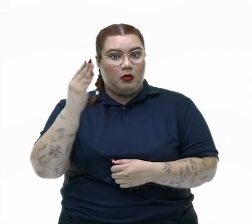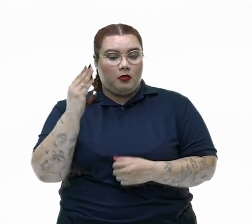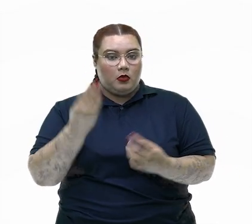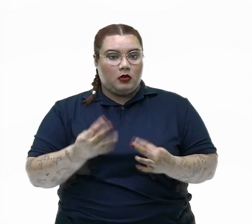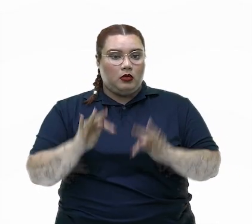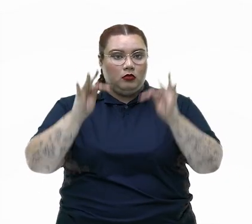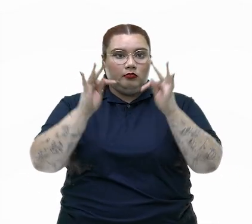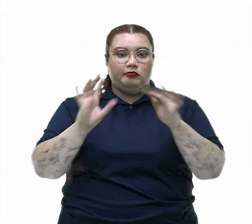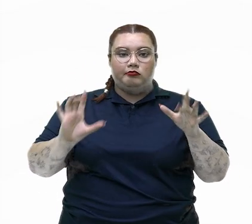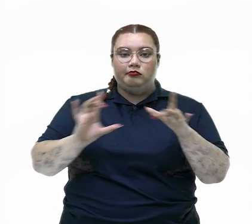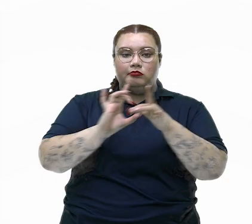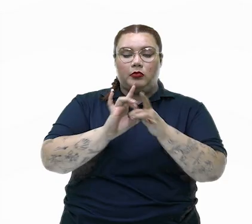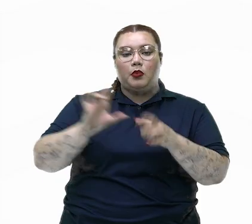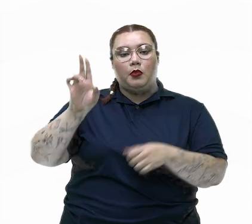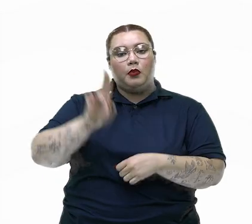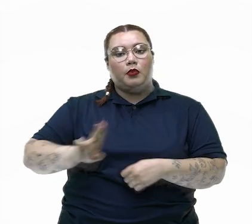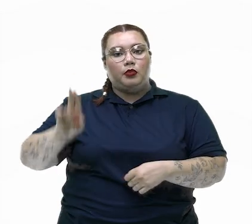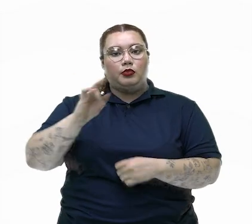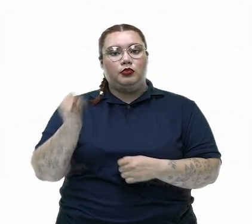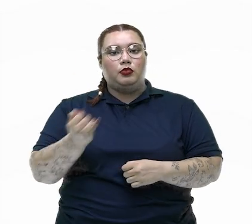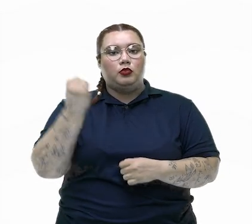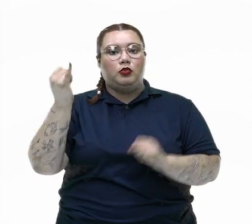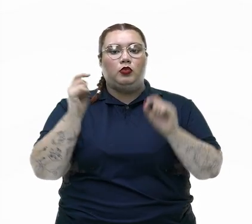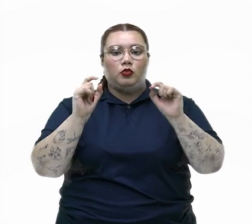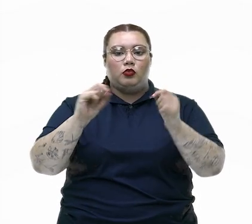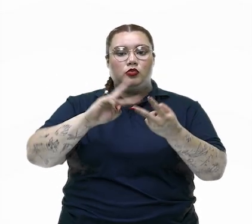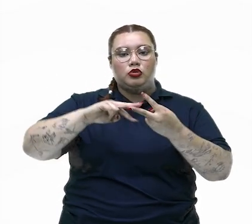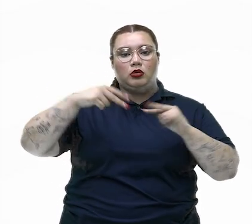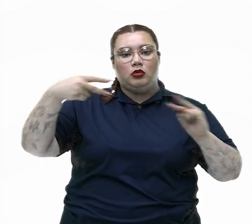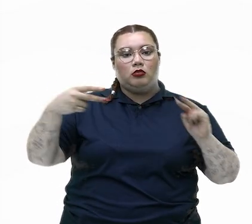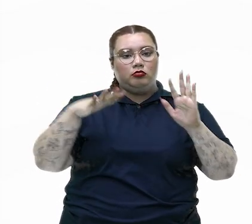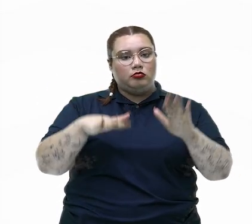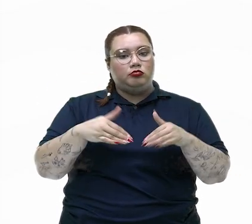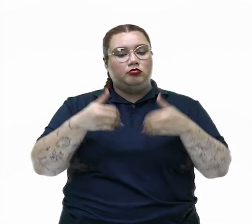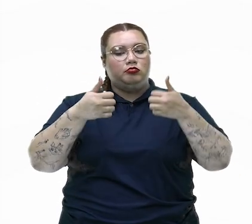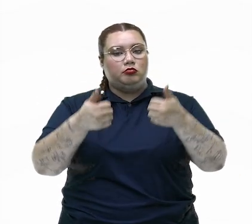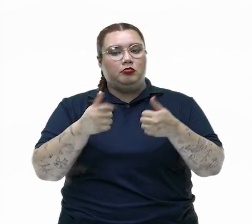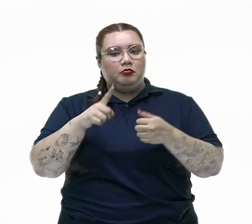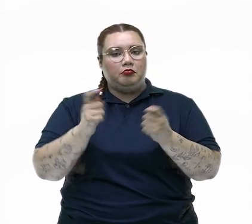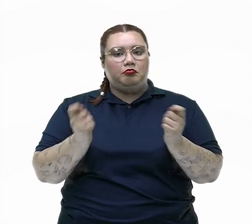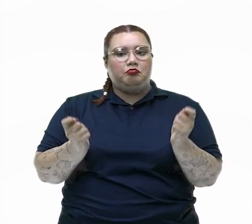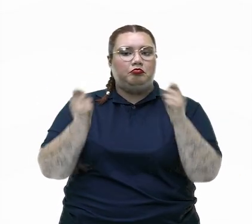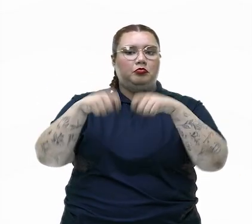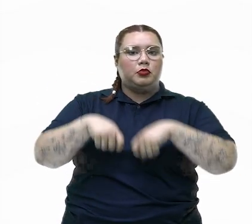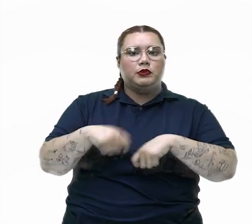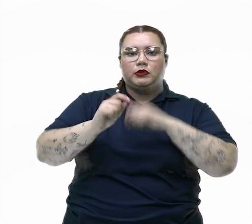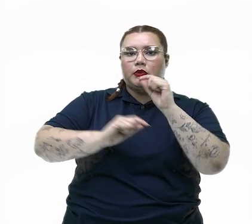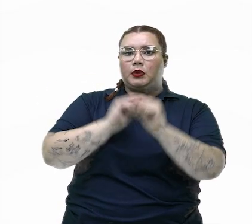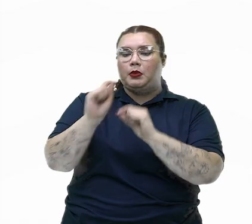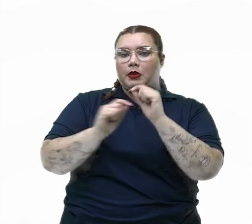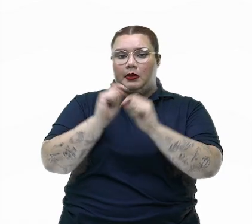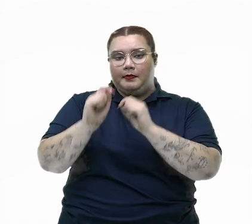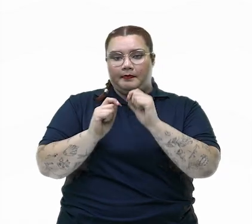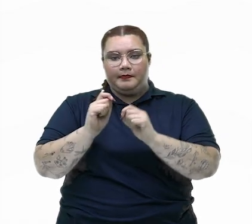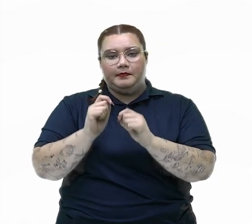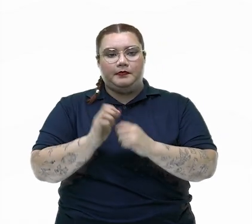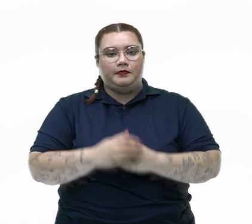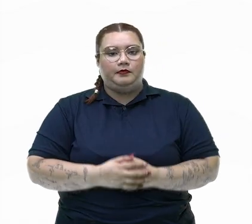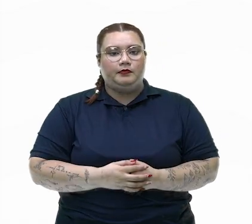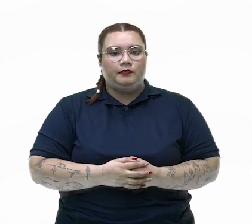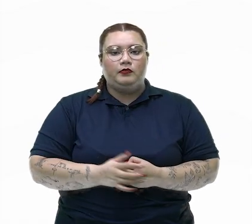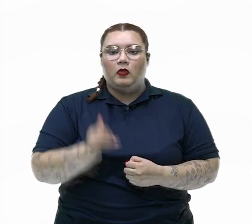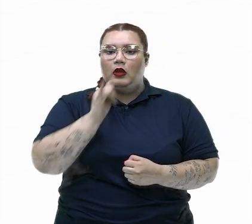um uso muito importante nela, que é o melhoramento genético. Este melhoramento genético vai